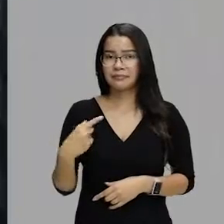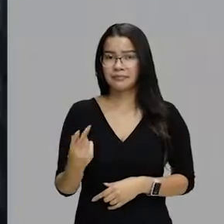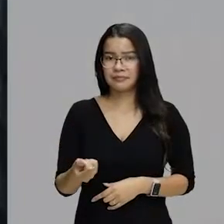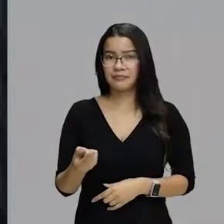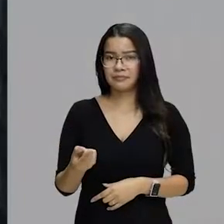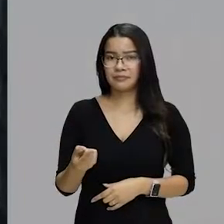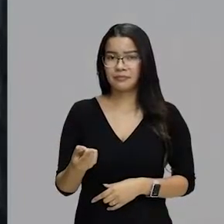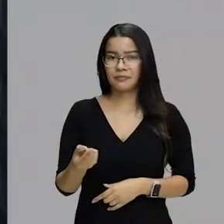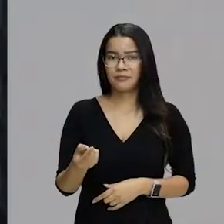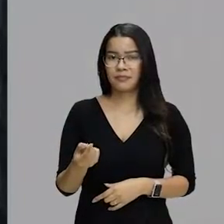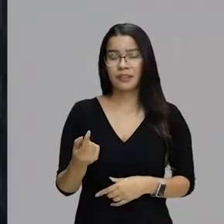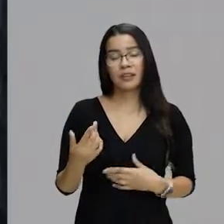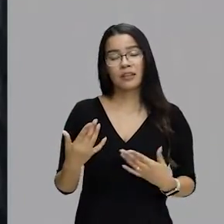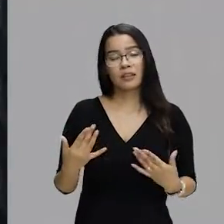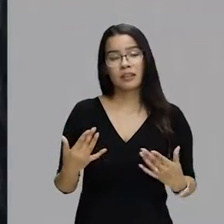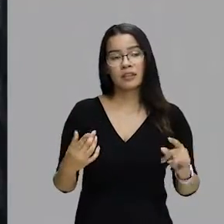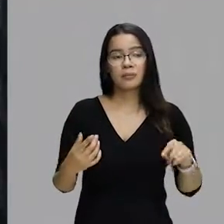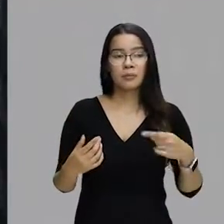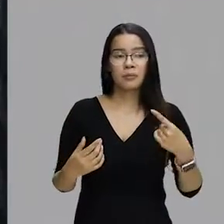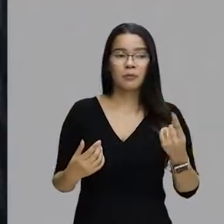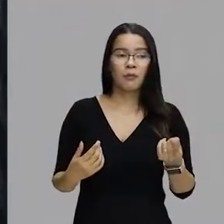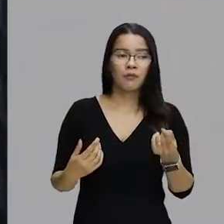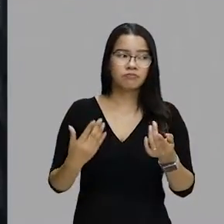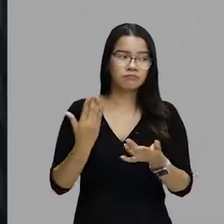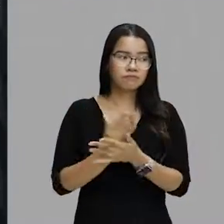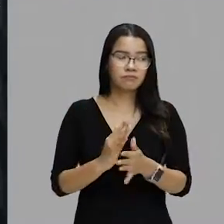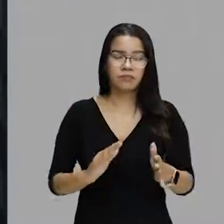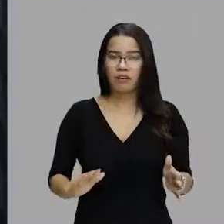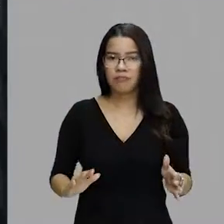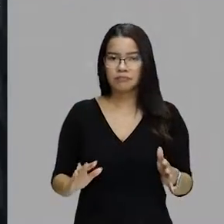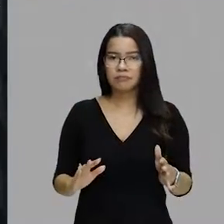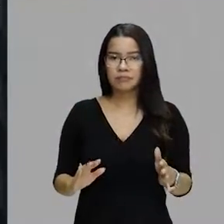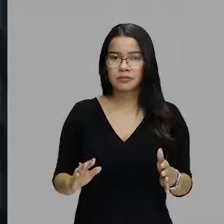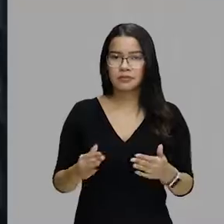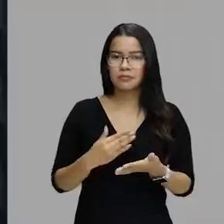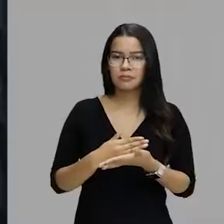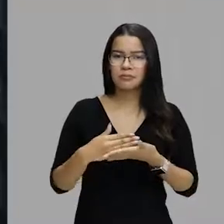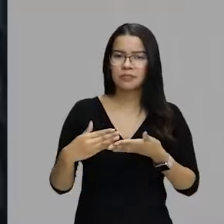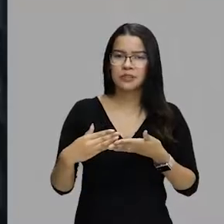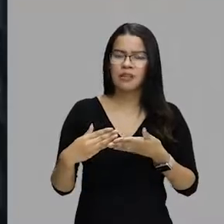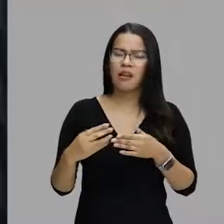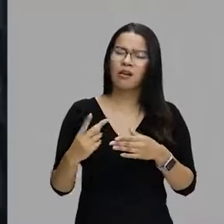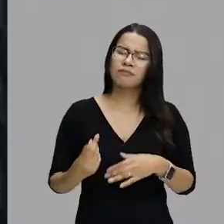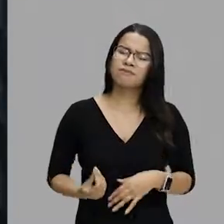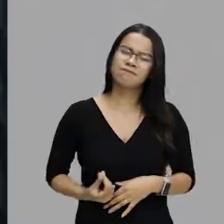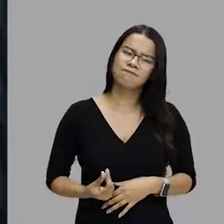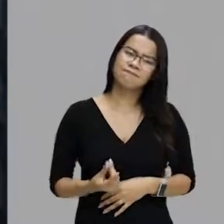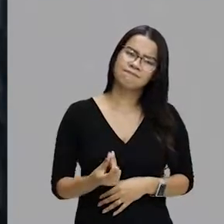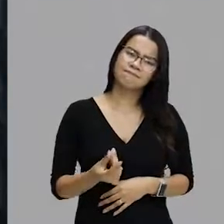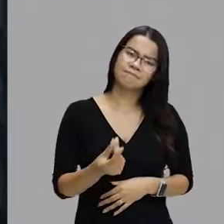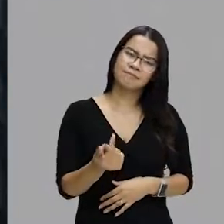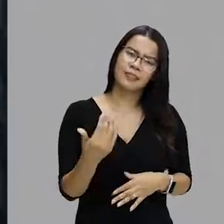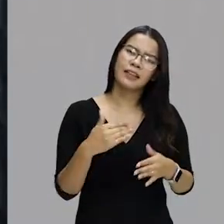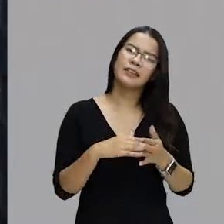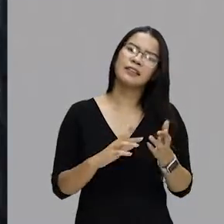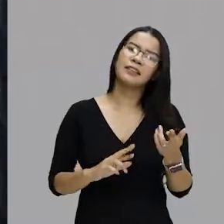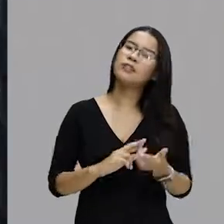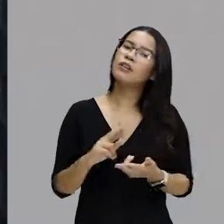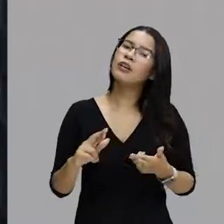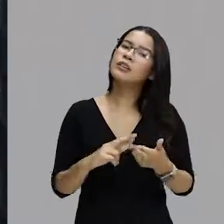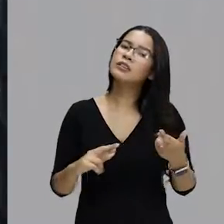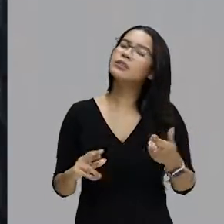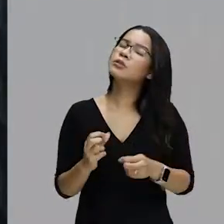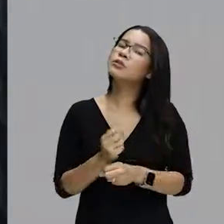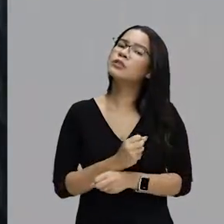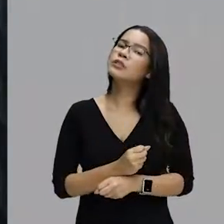existir, mesmo ela deixando de existir, durante muito tempo, pelo menos até a Revolução de 59, o